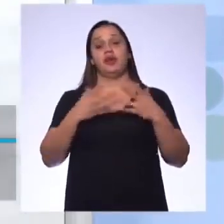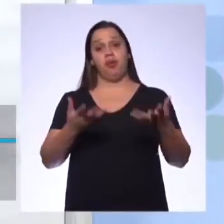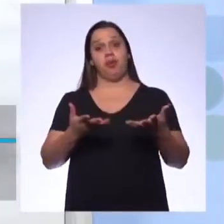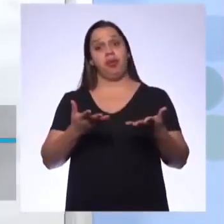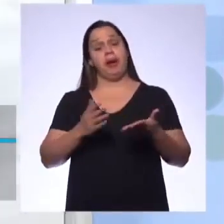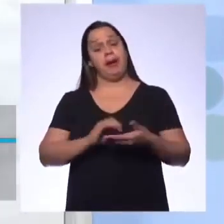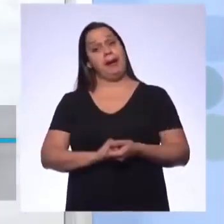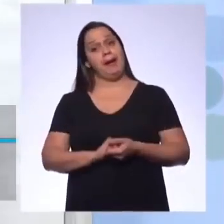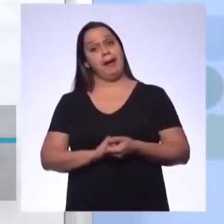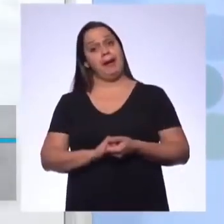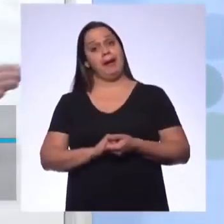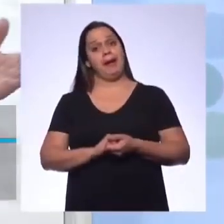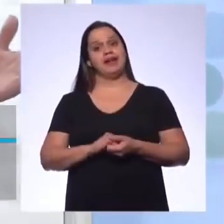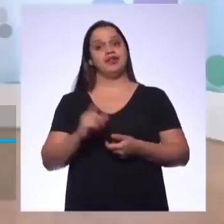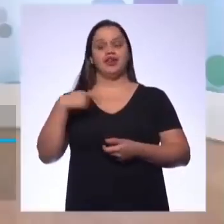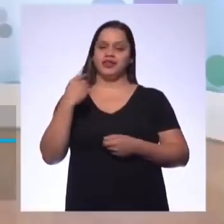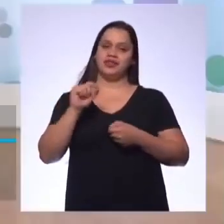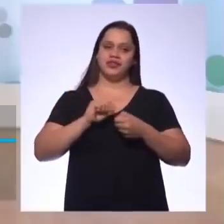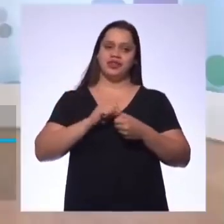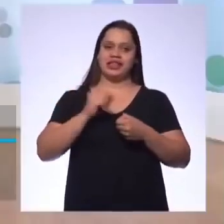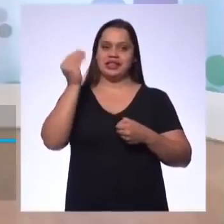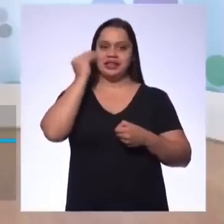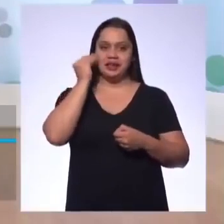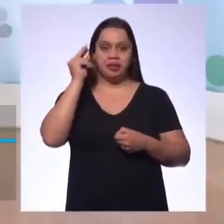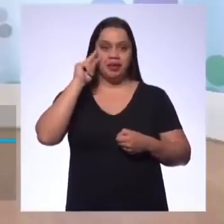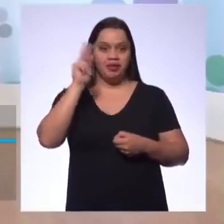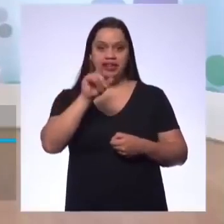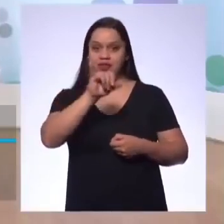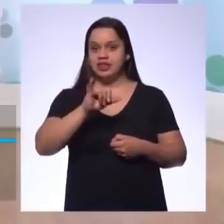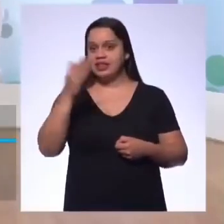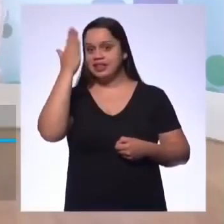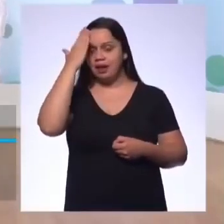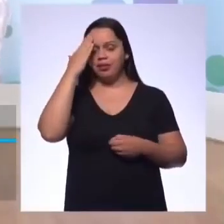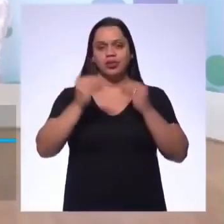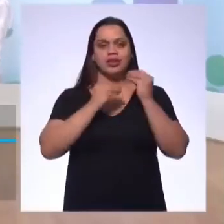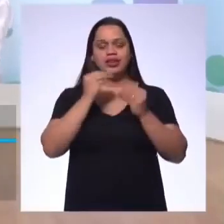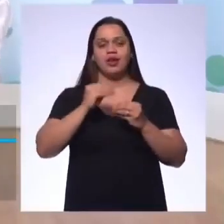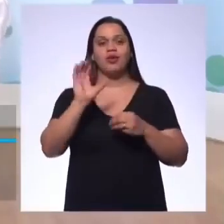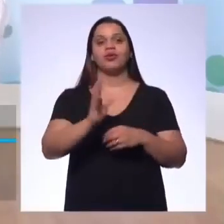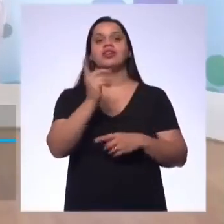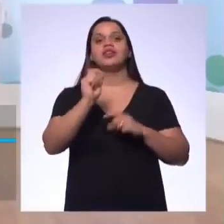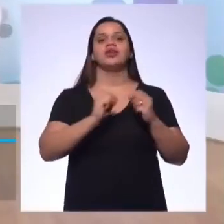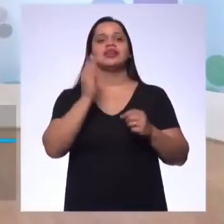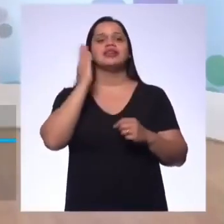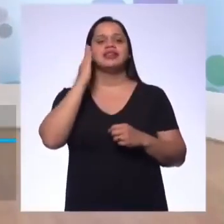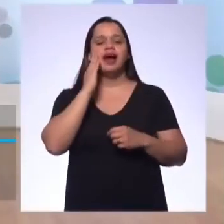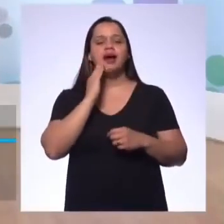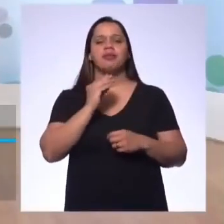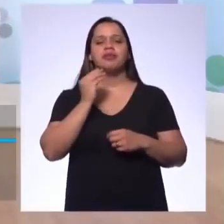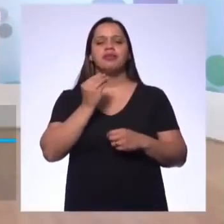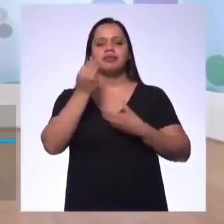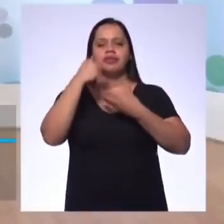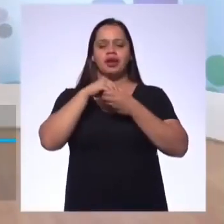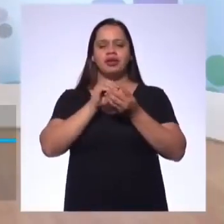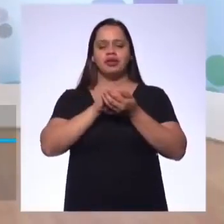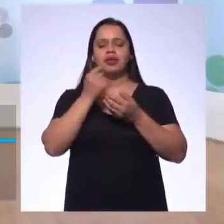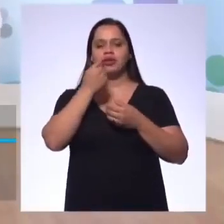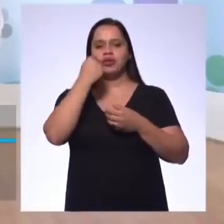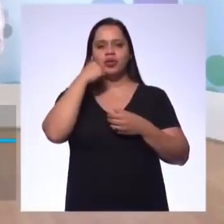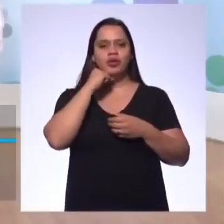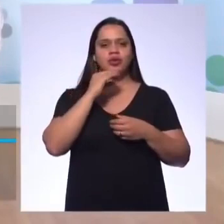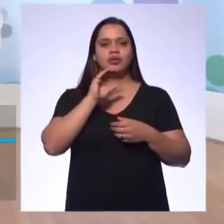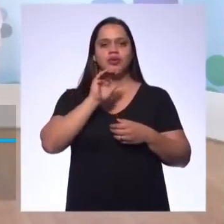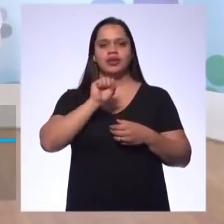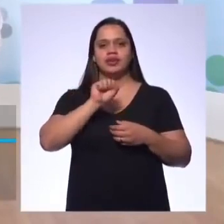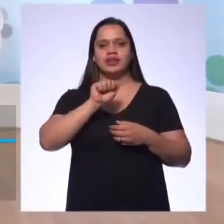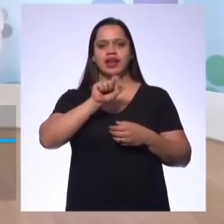Provavelmente a gente fez esse teste, né, professora Edjoel, para ver se você salivava, né? Eu não sei se o professor Edjoel...